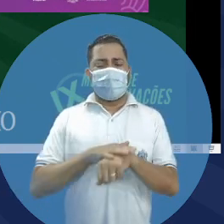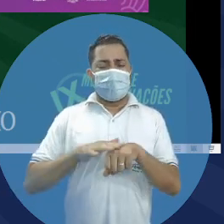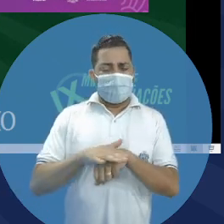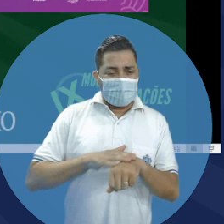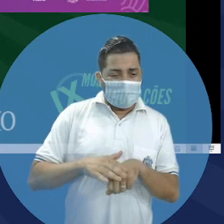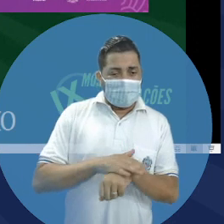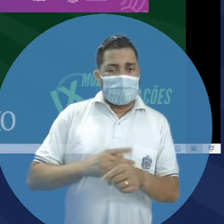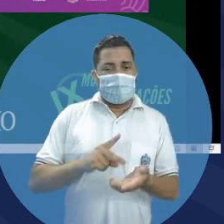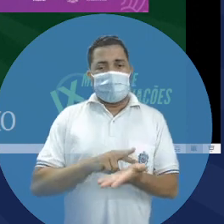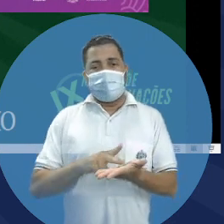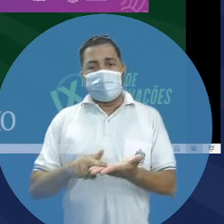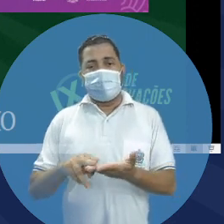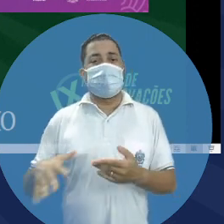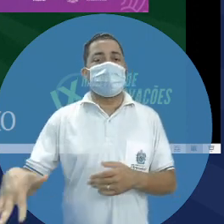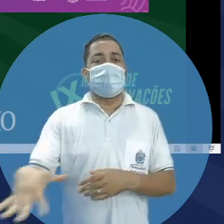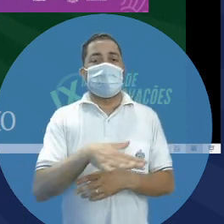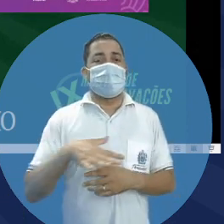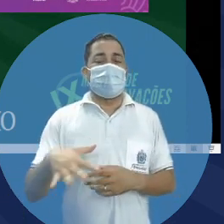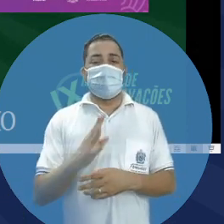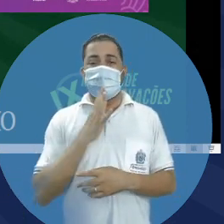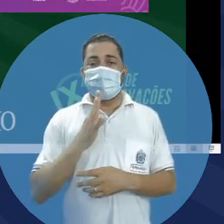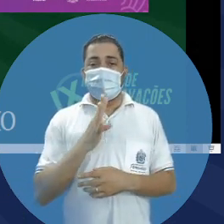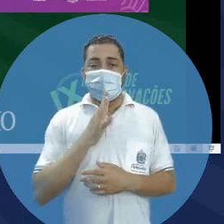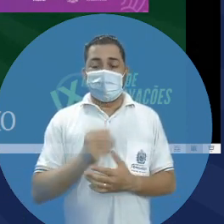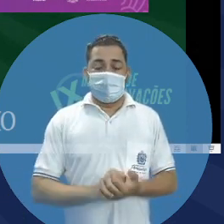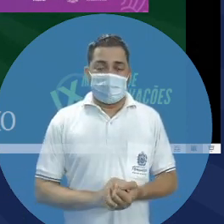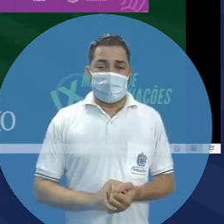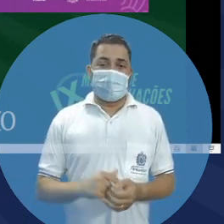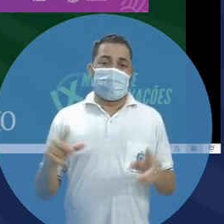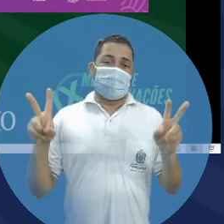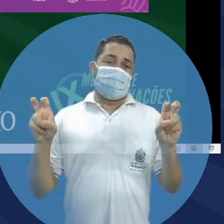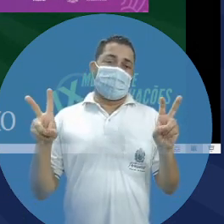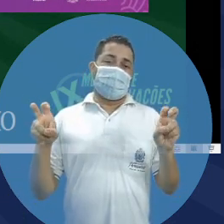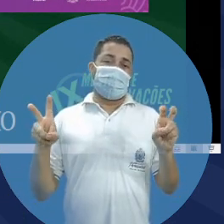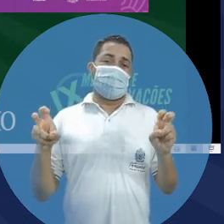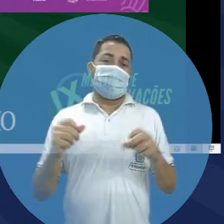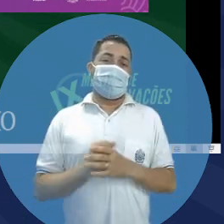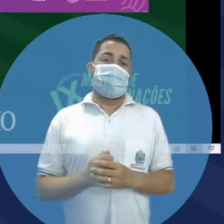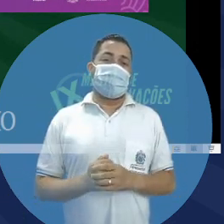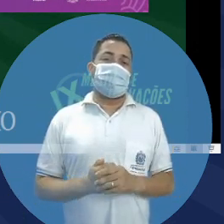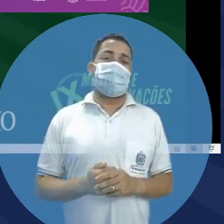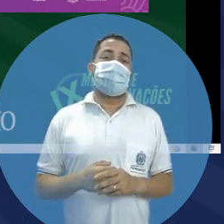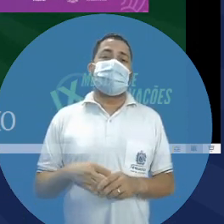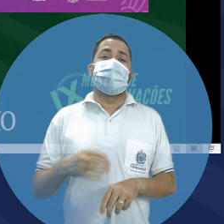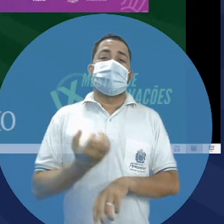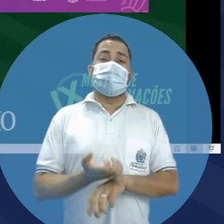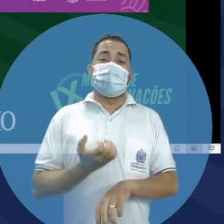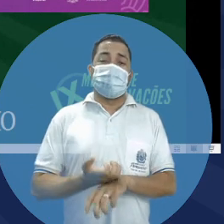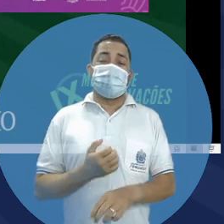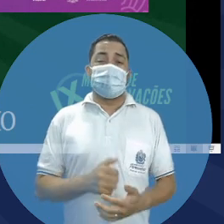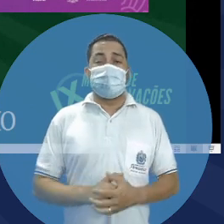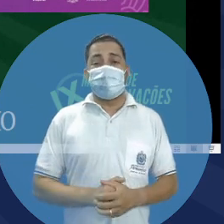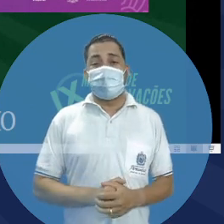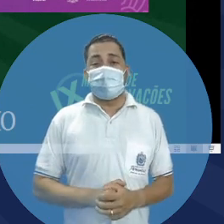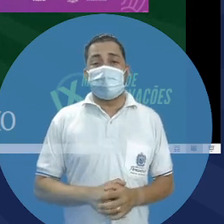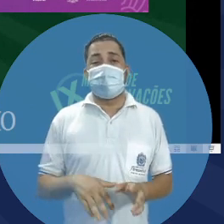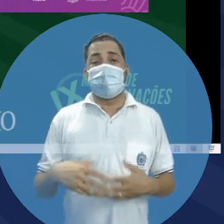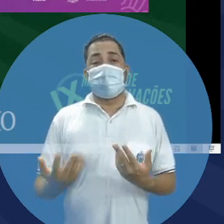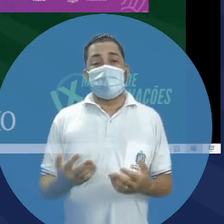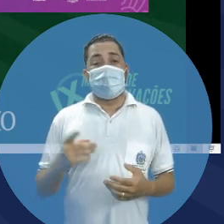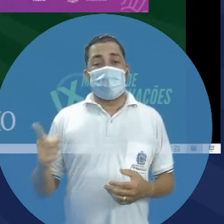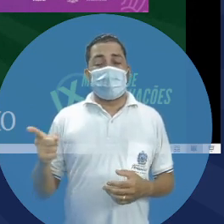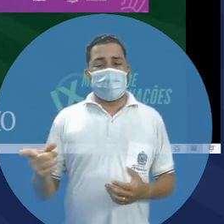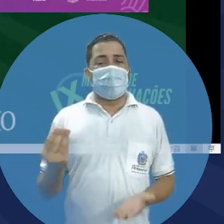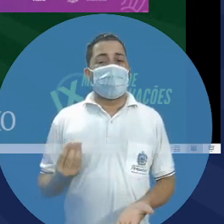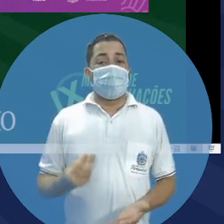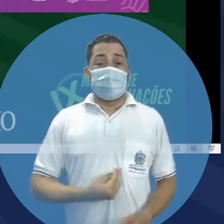demais áreas de conhecimento, a gente sabe que é um tema muito interdisciplinar, dizendo assim, que ele é presente,